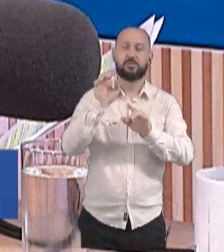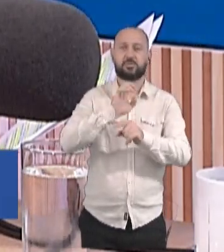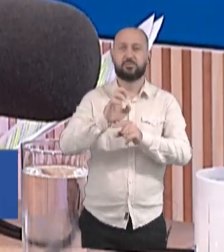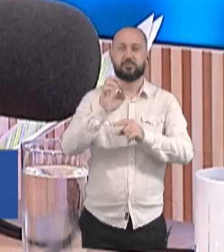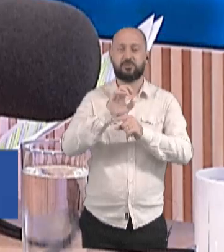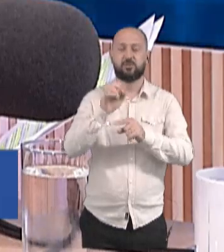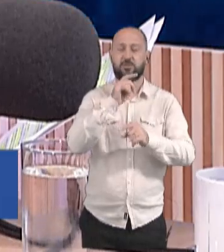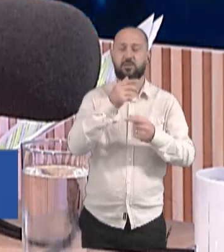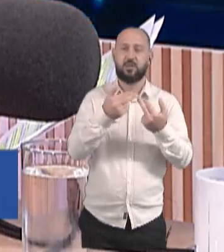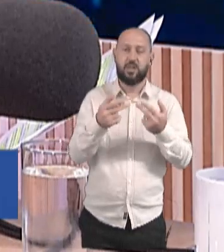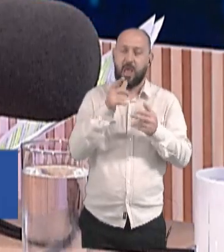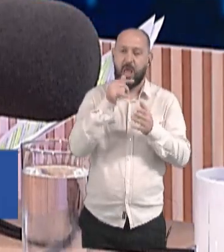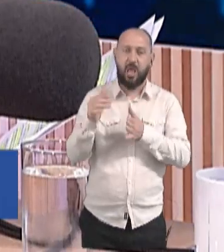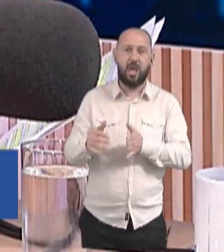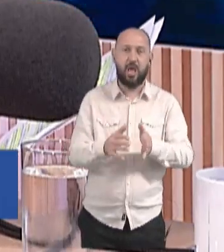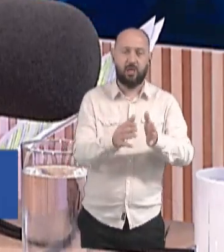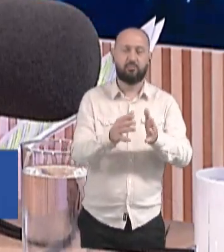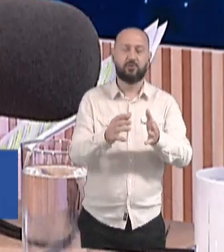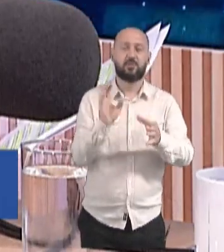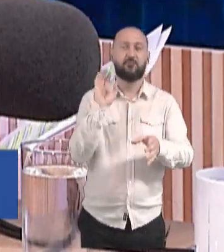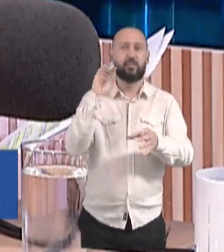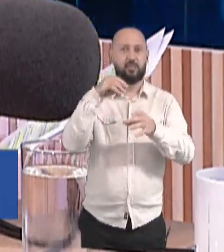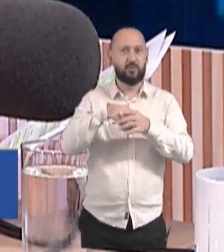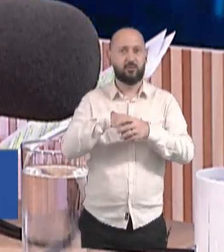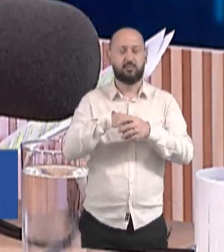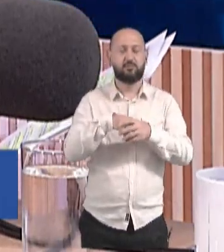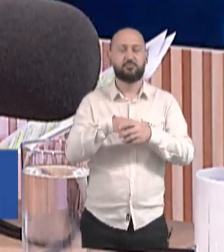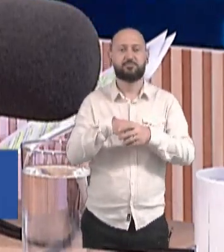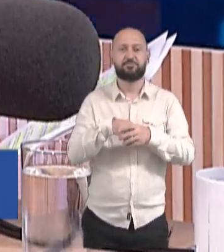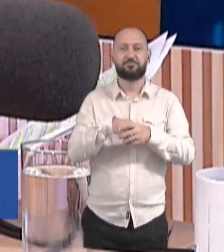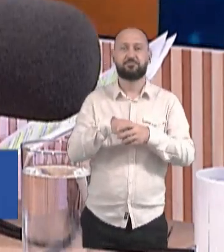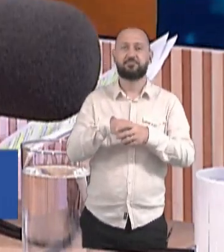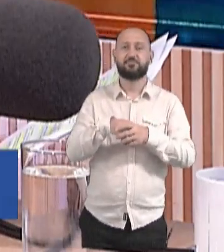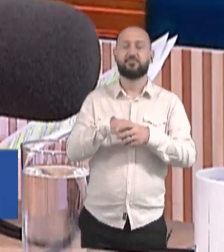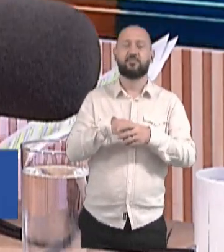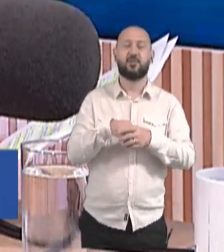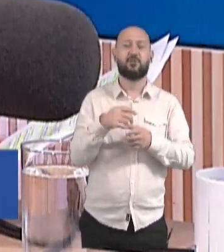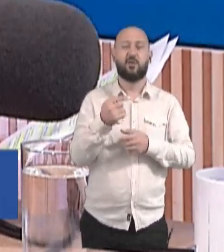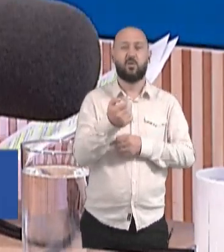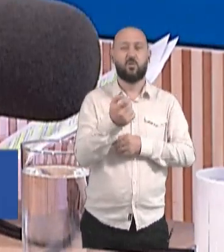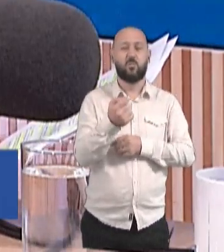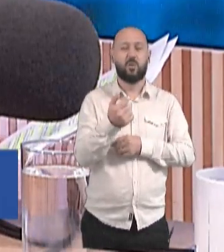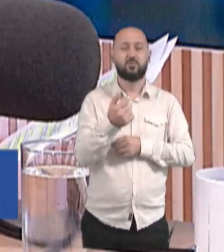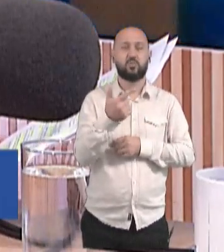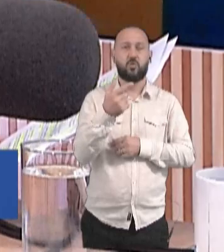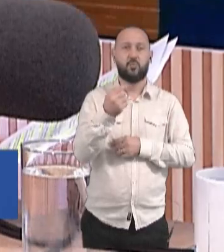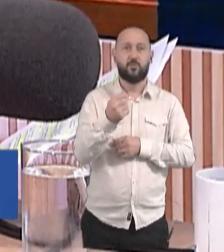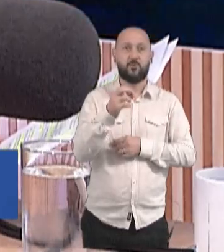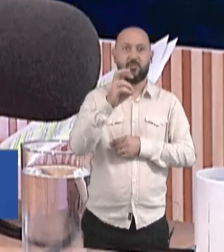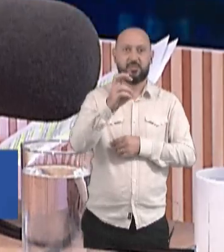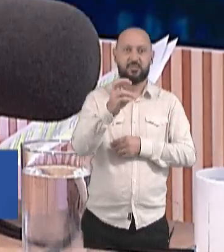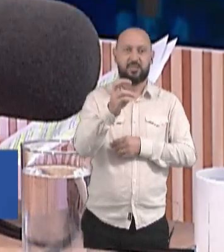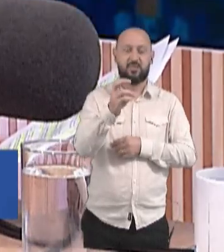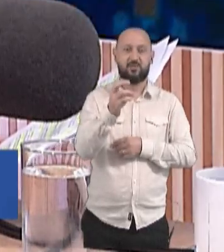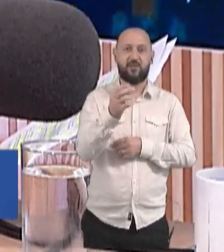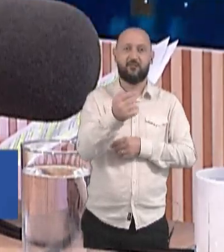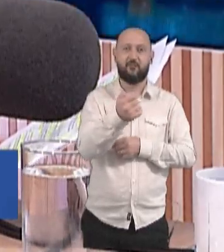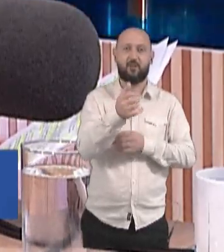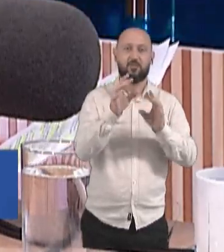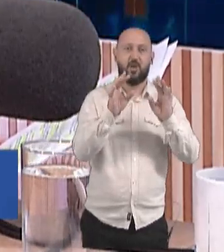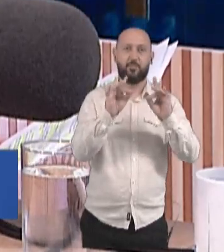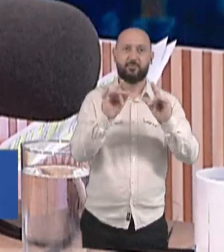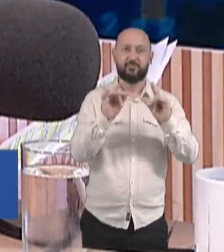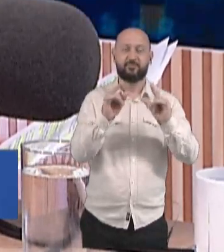de Recursos Hídricos, que estava previsto para expirar em 2025.